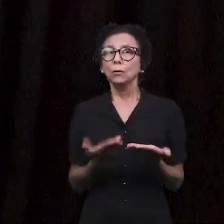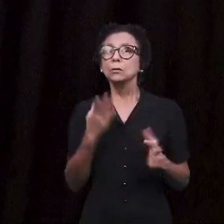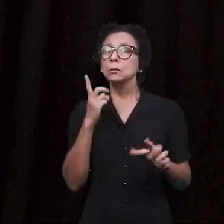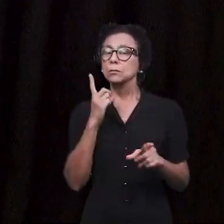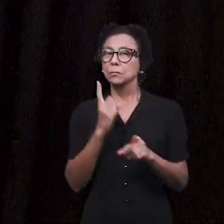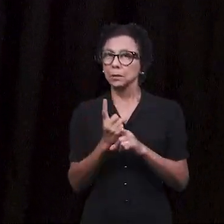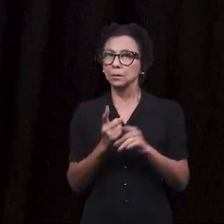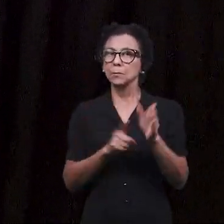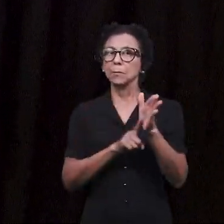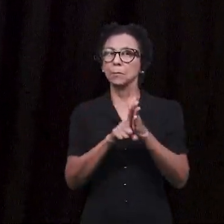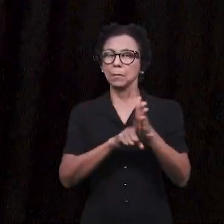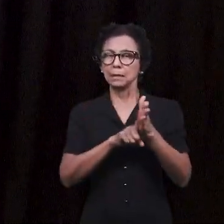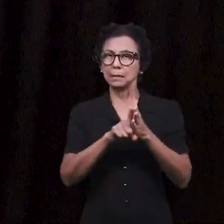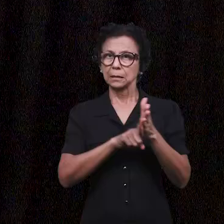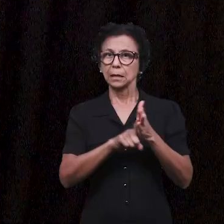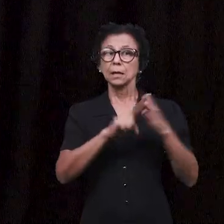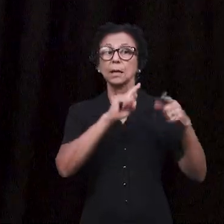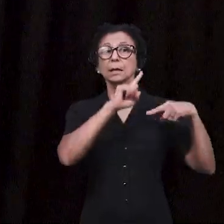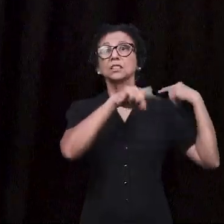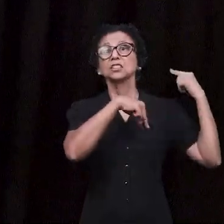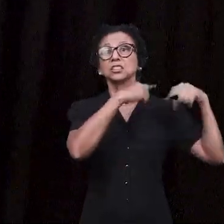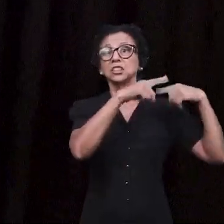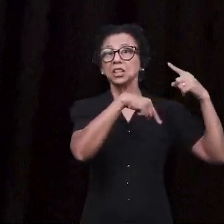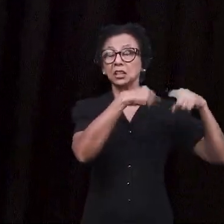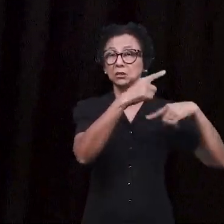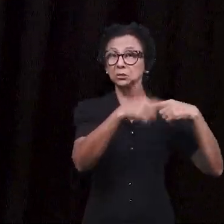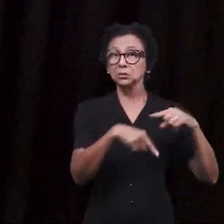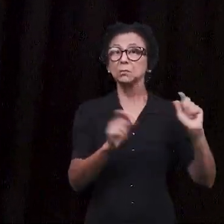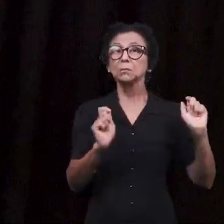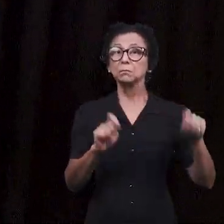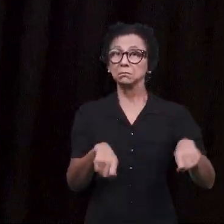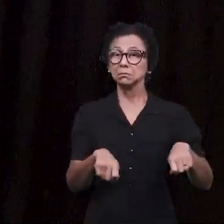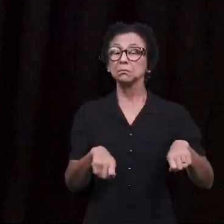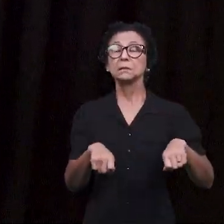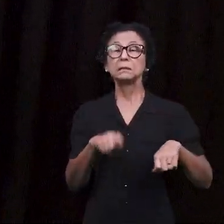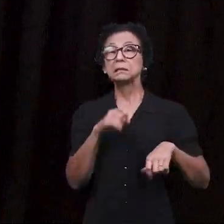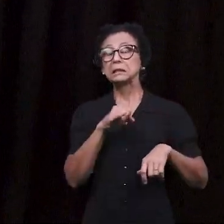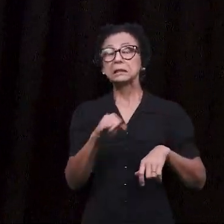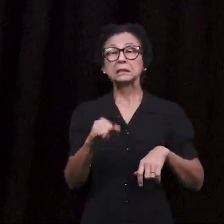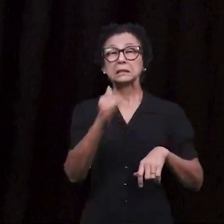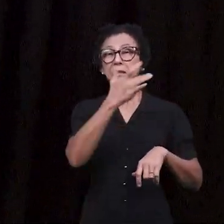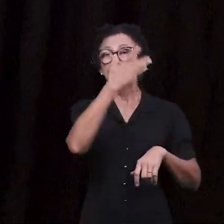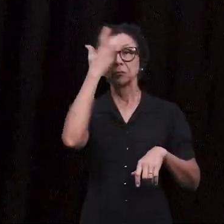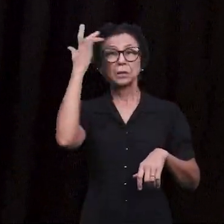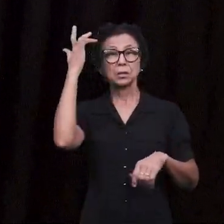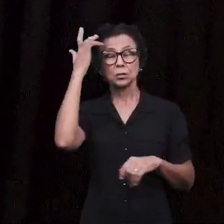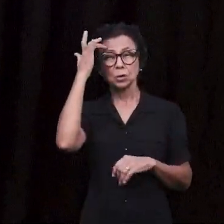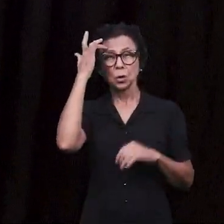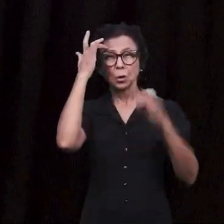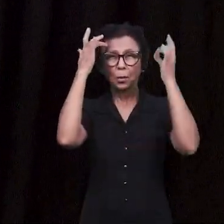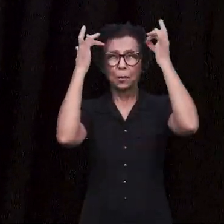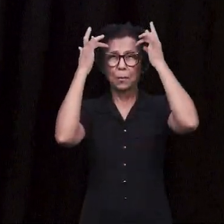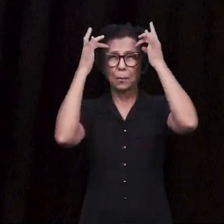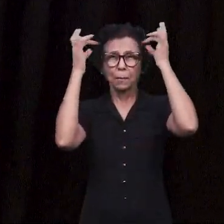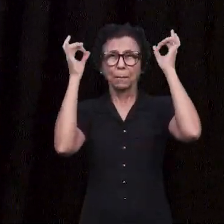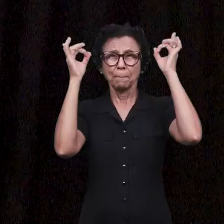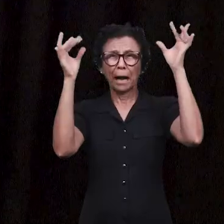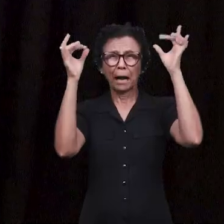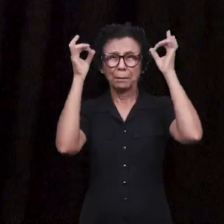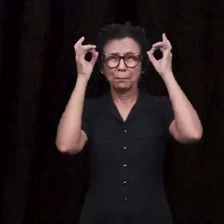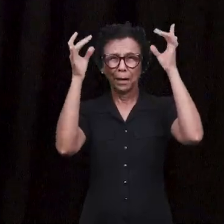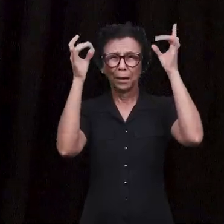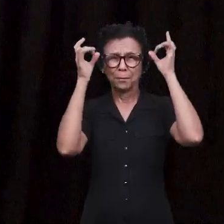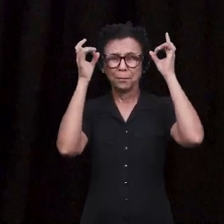de predisposição genética. Então, se a pessoa ela tem enxaqueca, existe